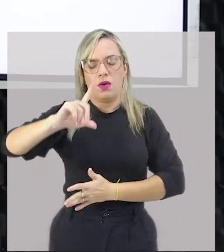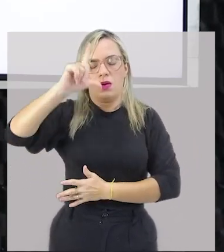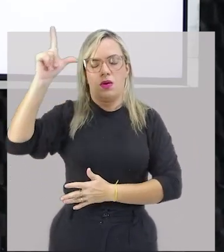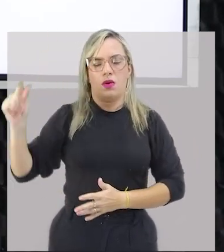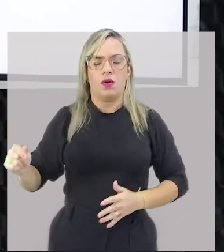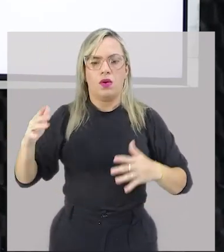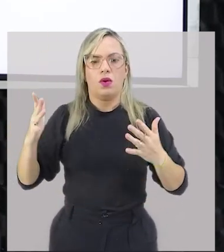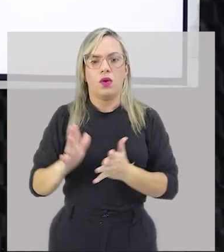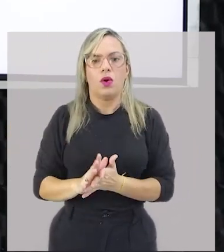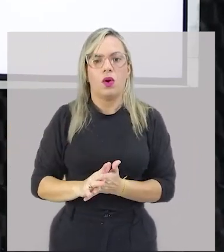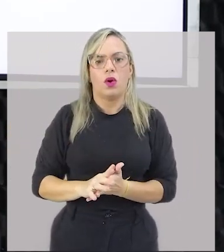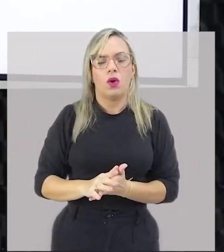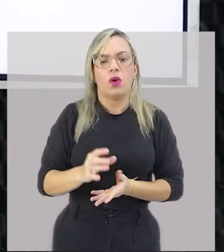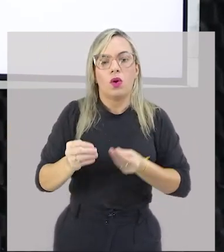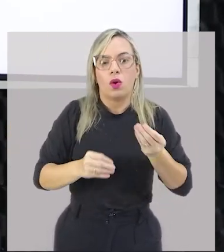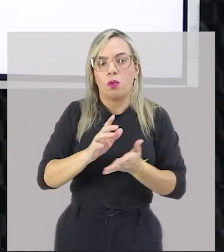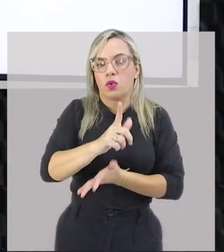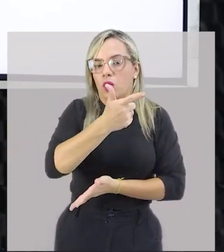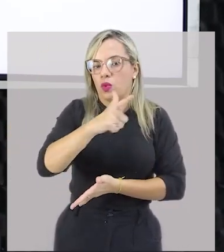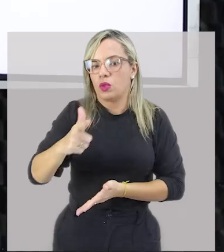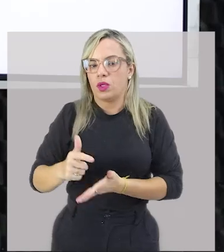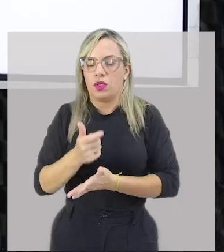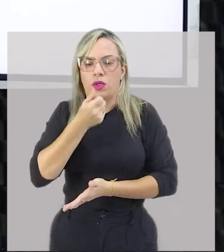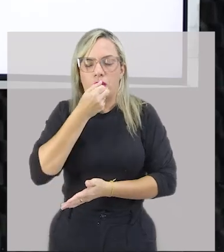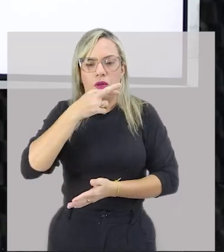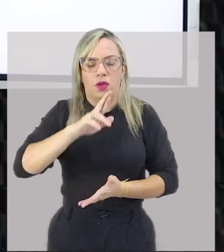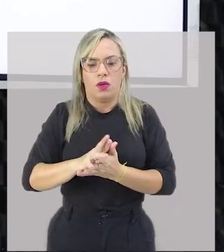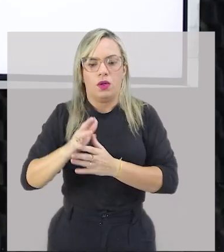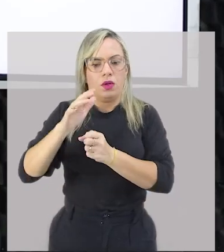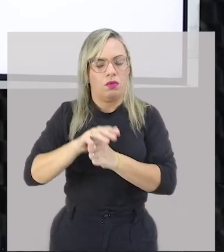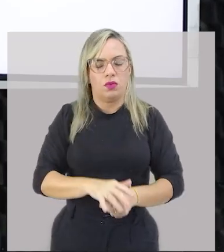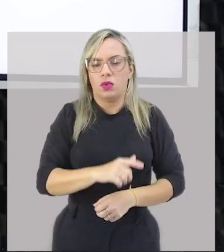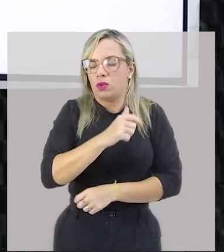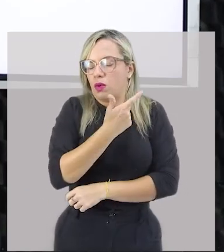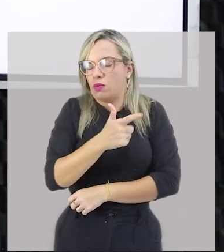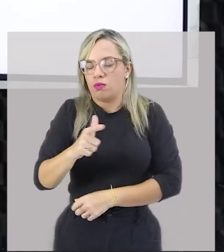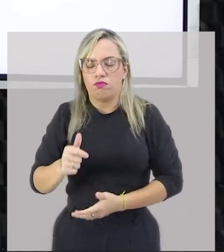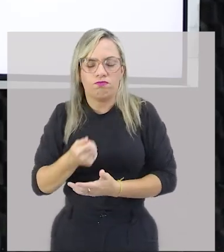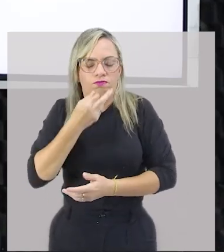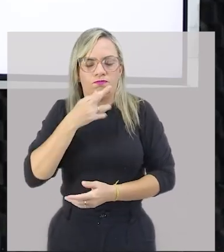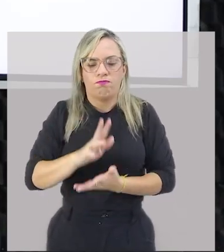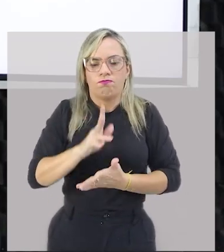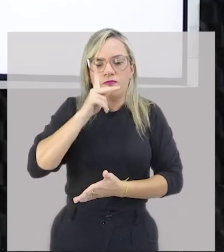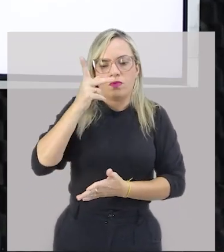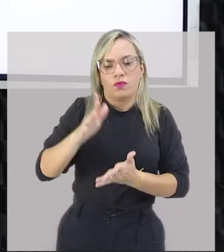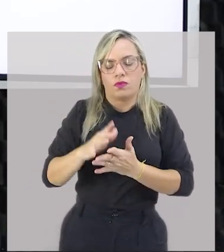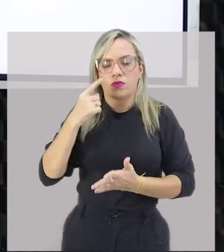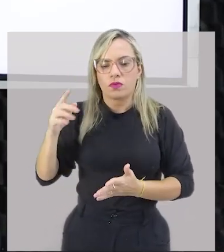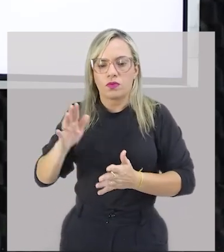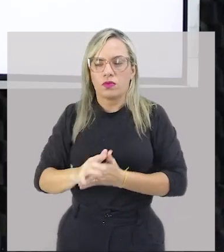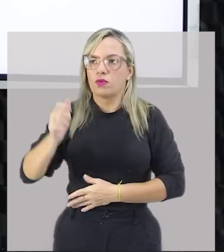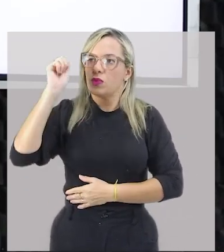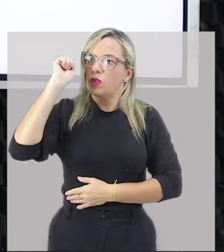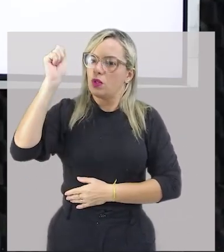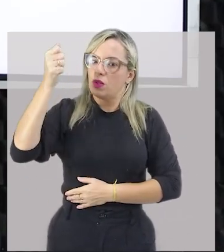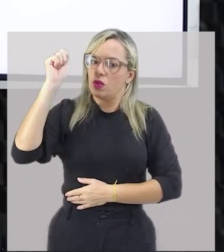Como não tem atmosfera lá não tem resistência do ar. Então, tanto o martelo